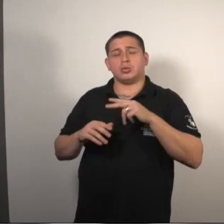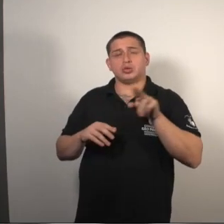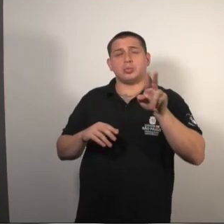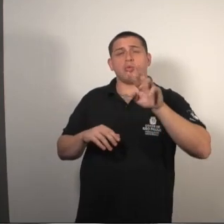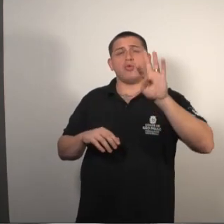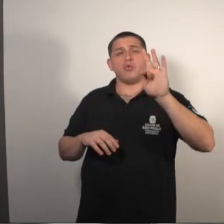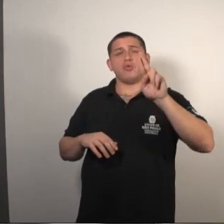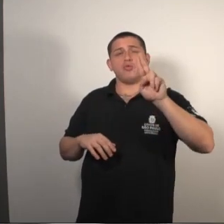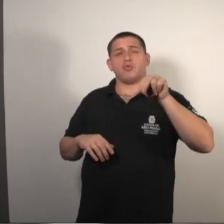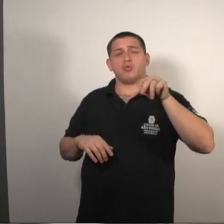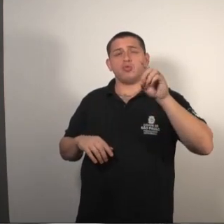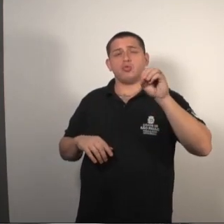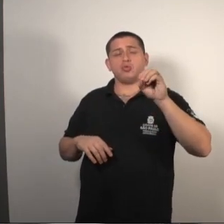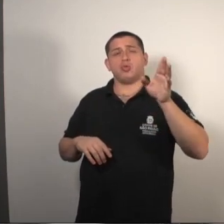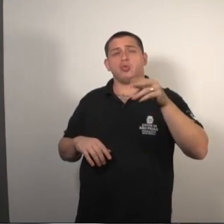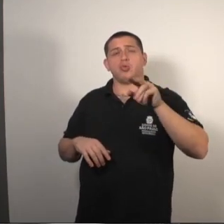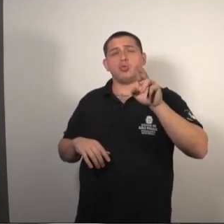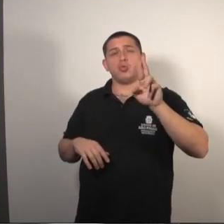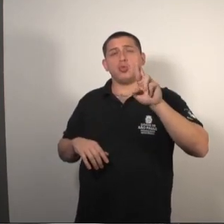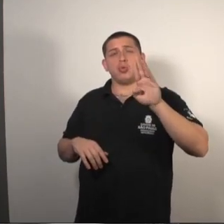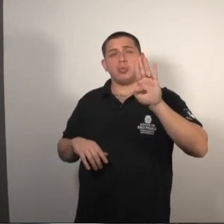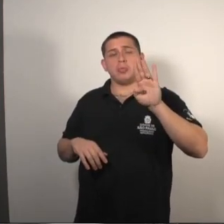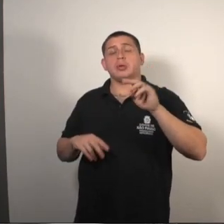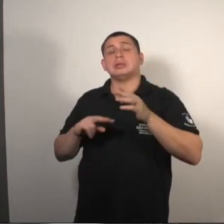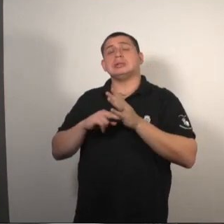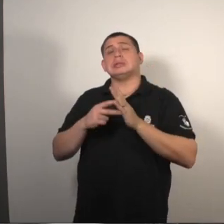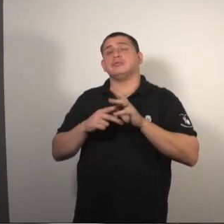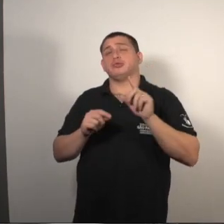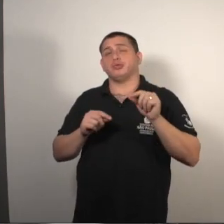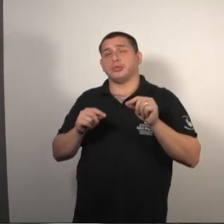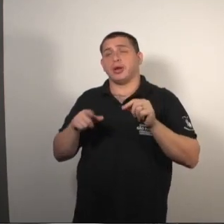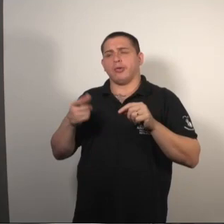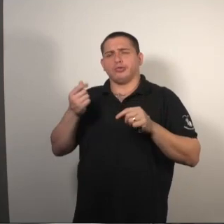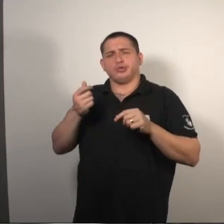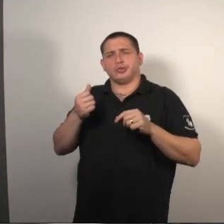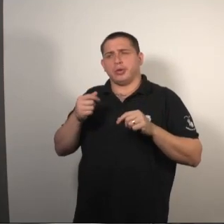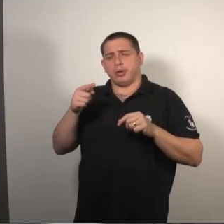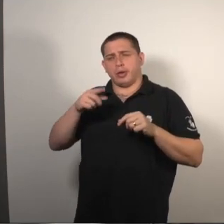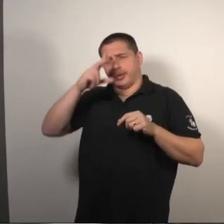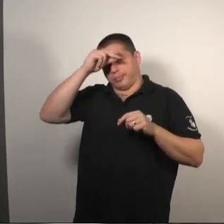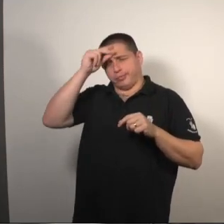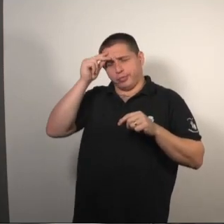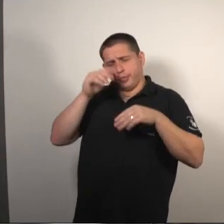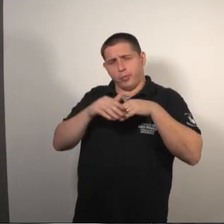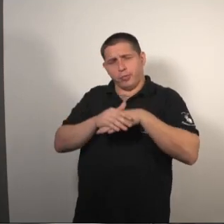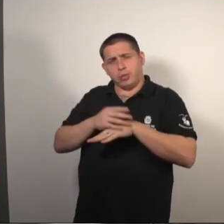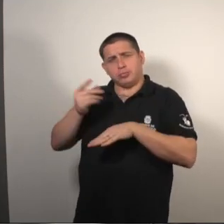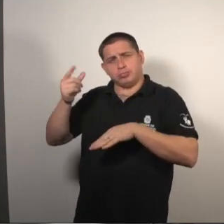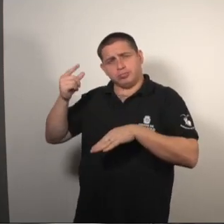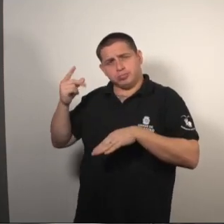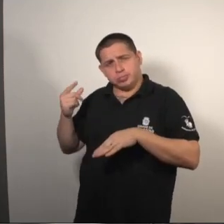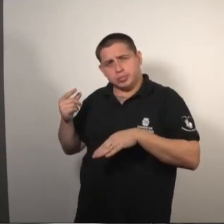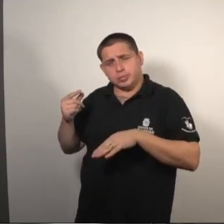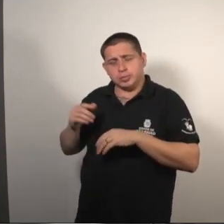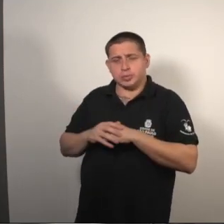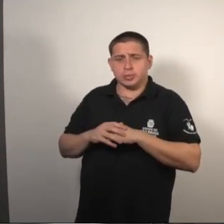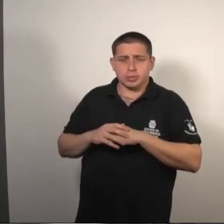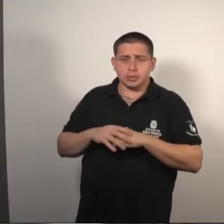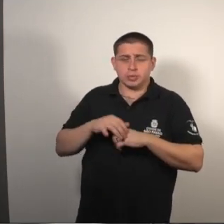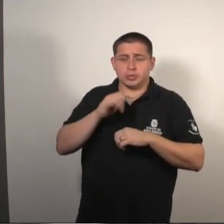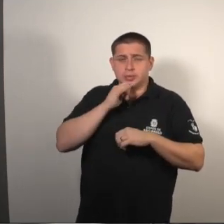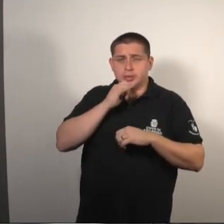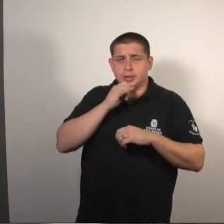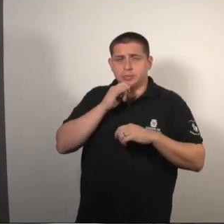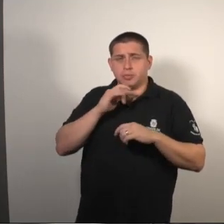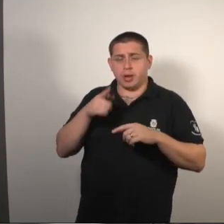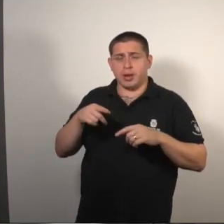450 milhões que nós destinamos lá dos recursos livres. O Fundurb é o fundo que recebe outorgas de prédios, enfim,